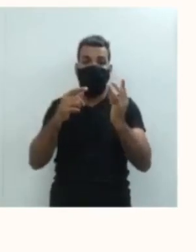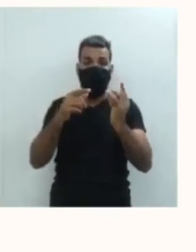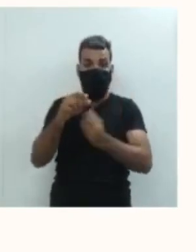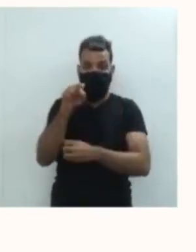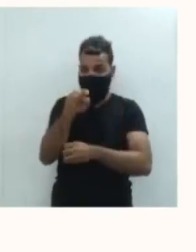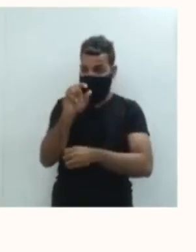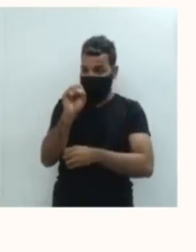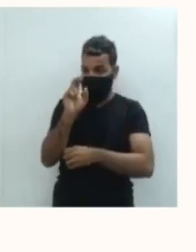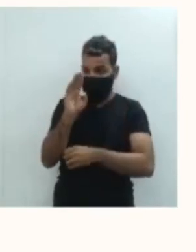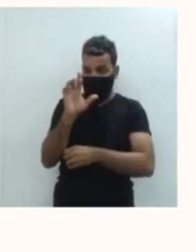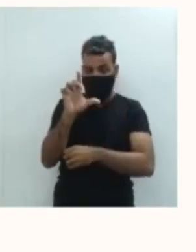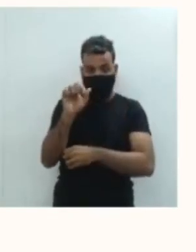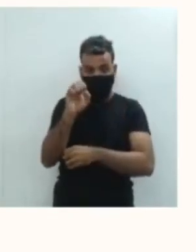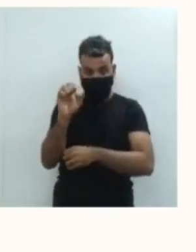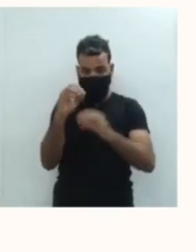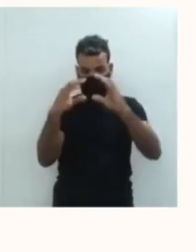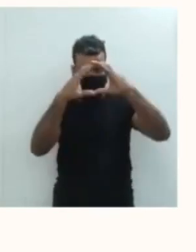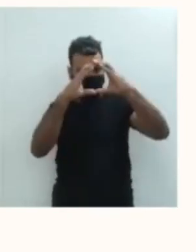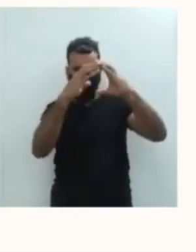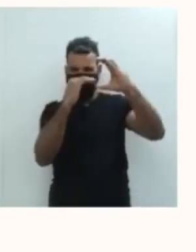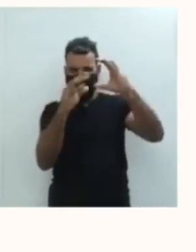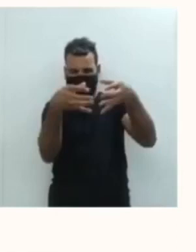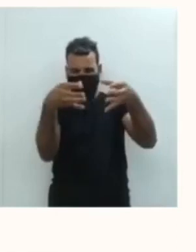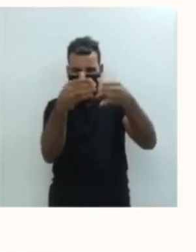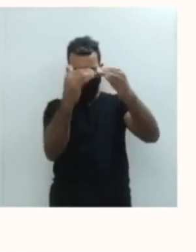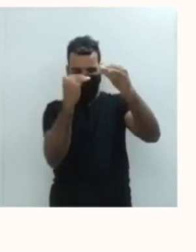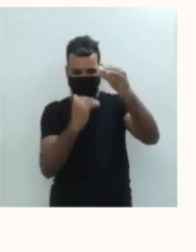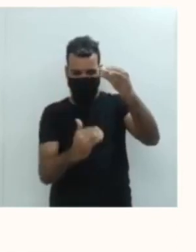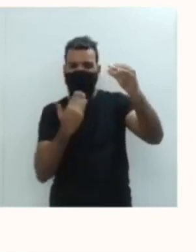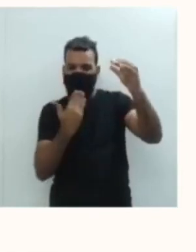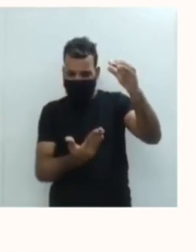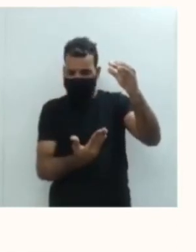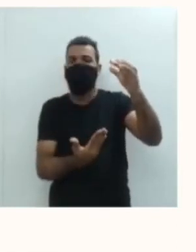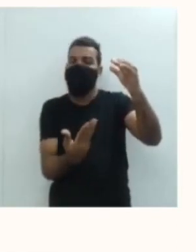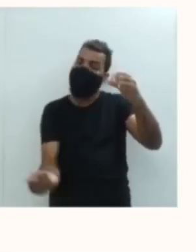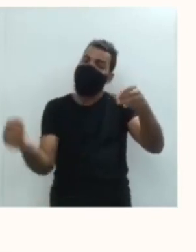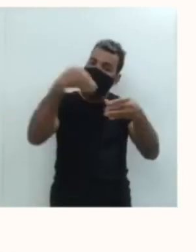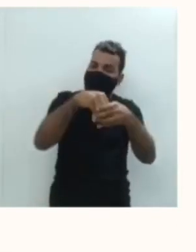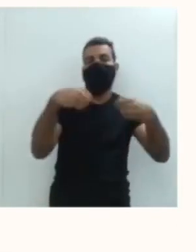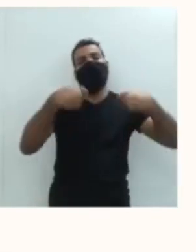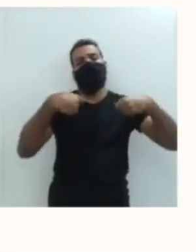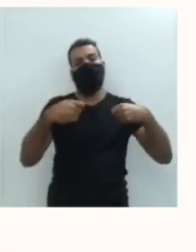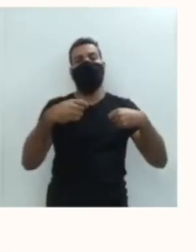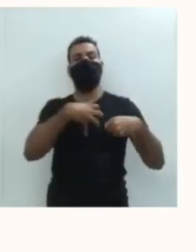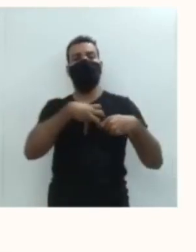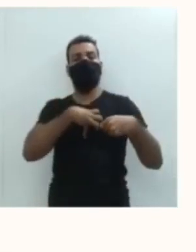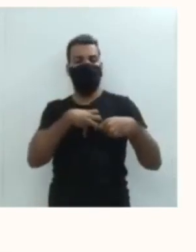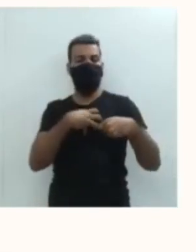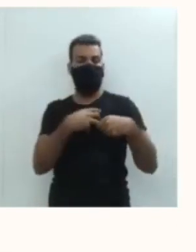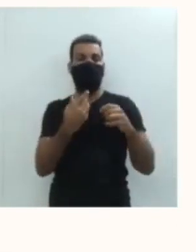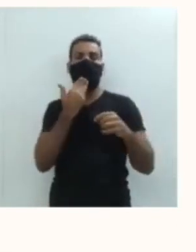as subclasses que herdarem da classe abstrata pedido precisaram implementar o nosso método